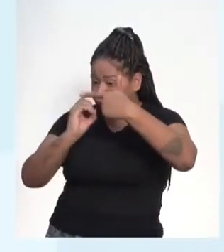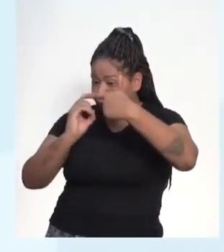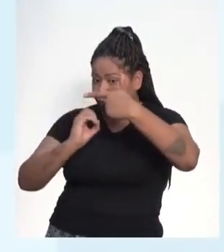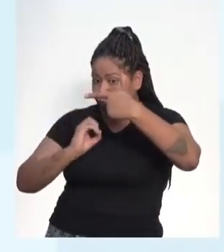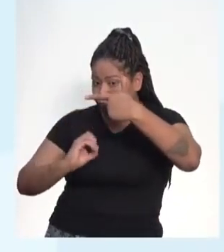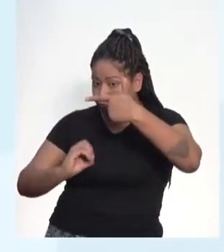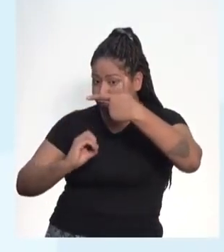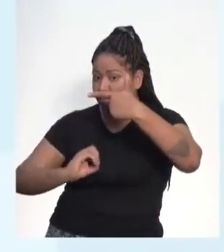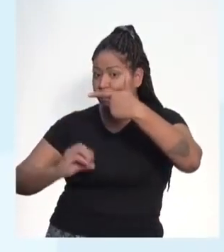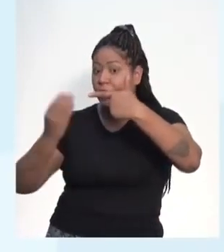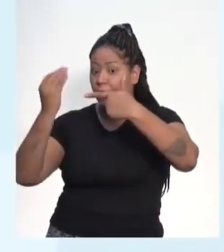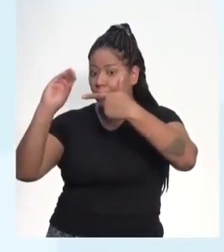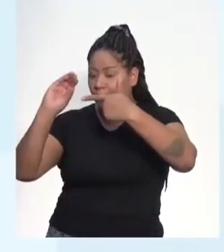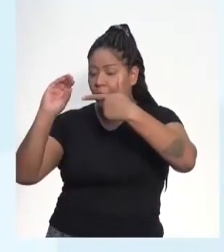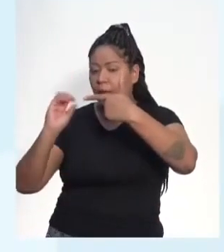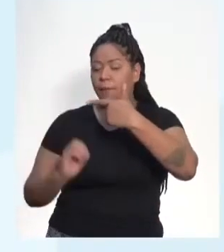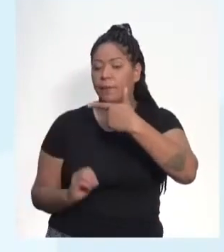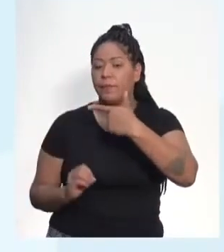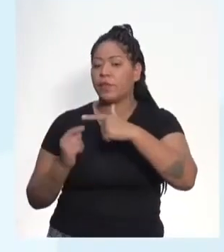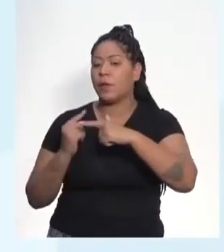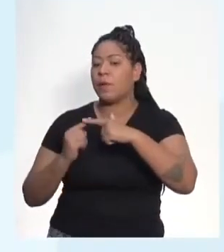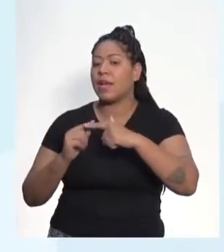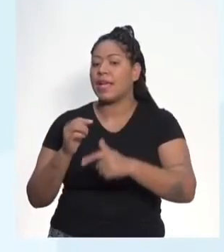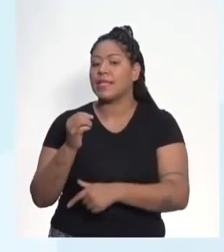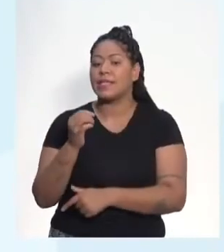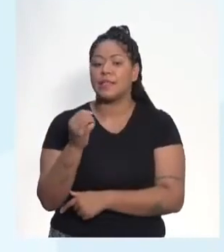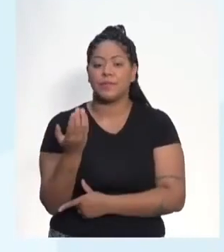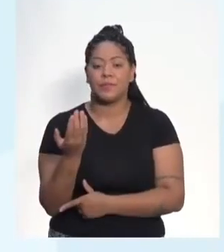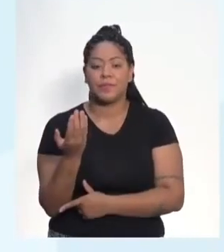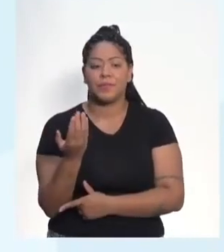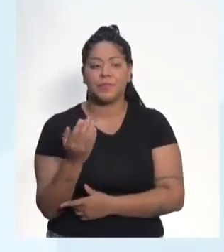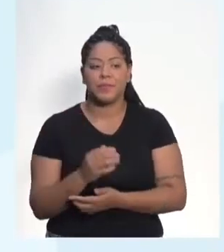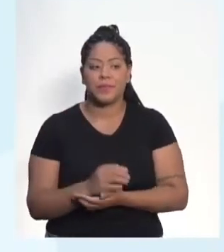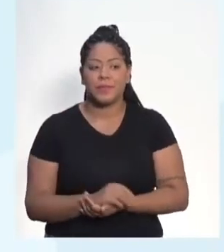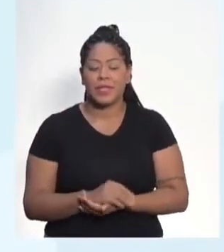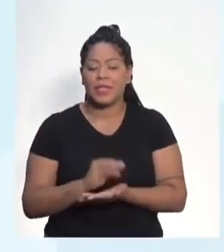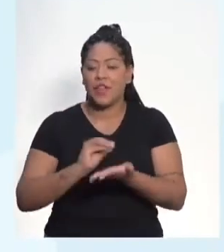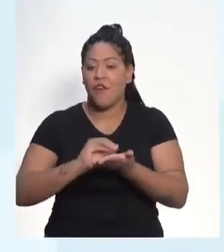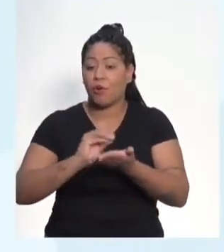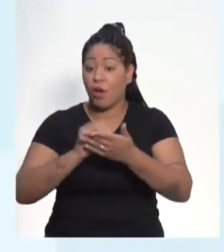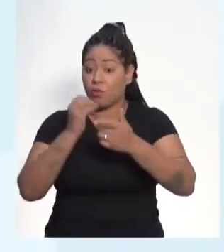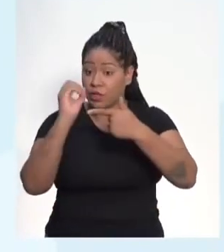Isso, 0, porque senão tipo 0, saiu de onde? 0, deixa eu arrumar isso aqui.